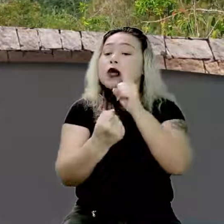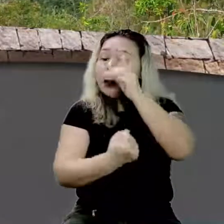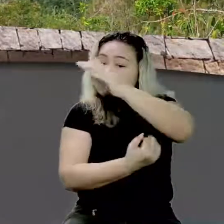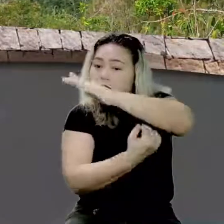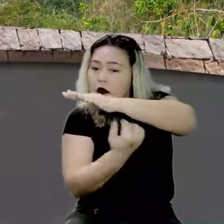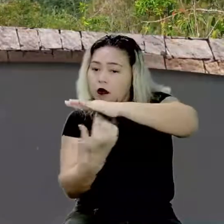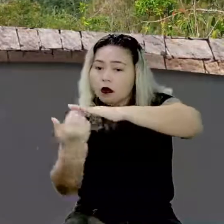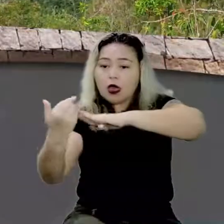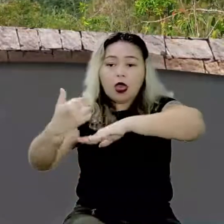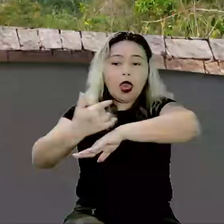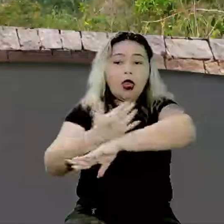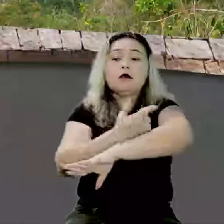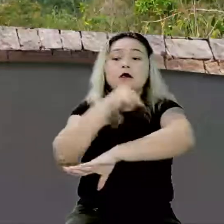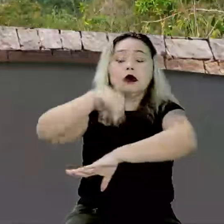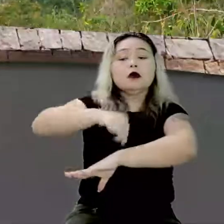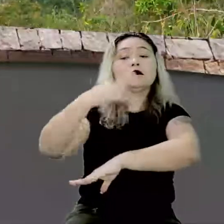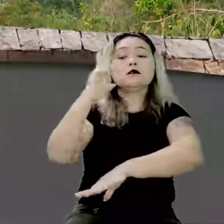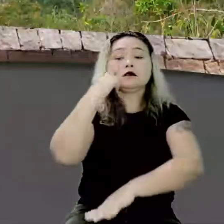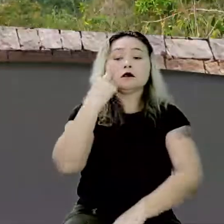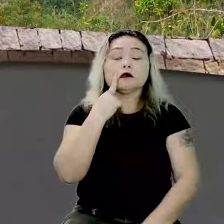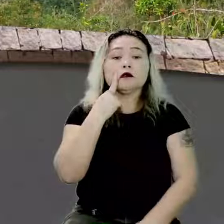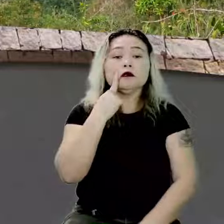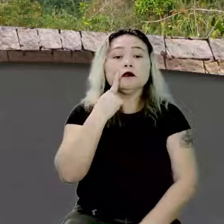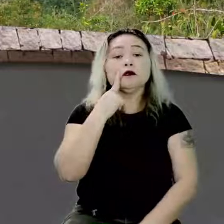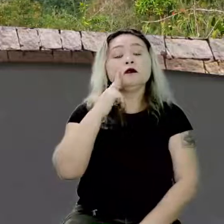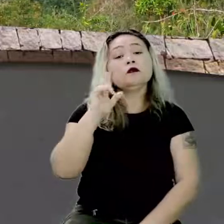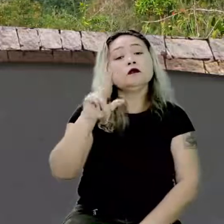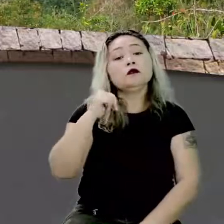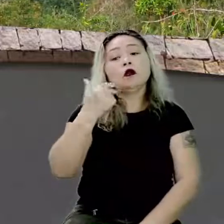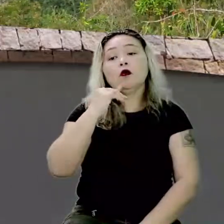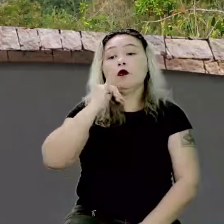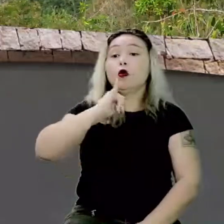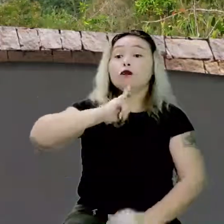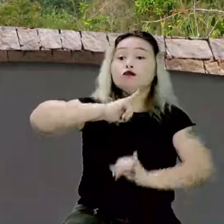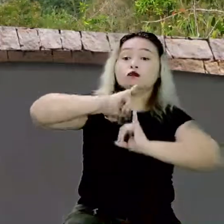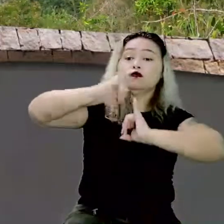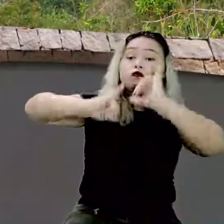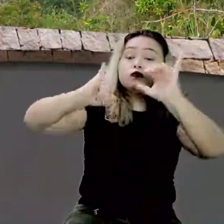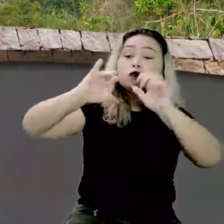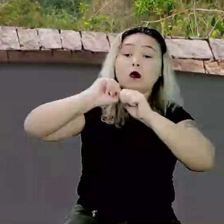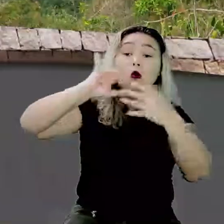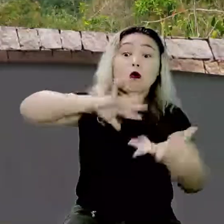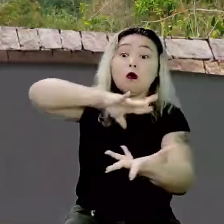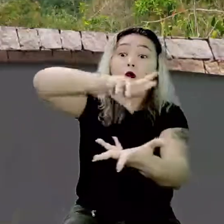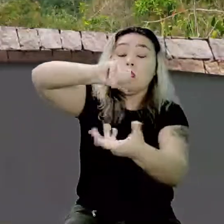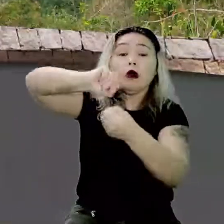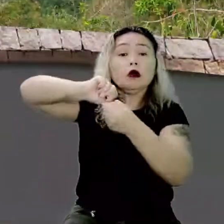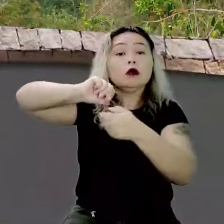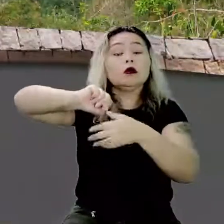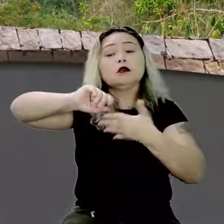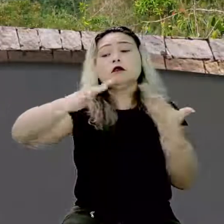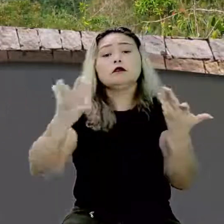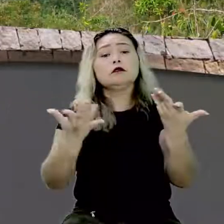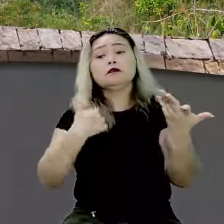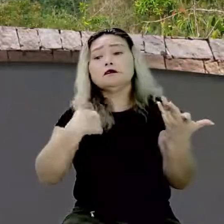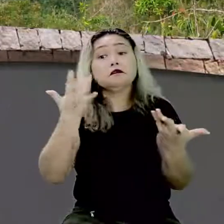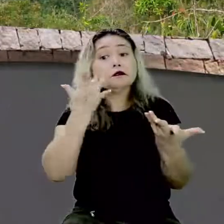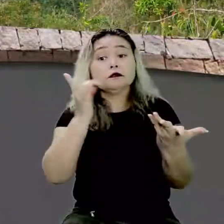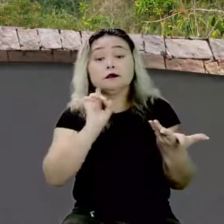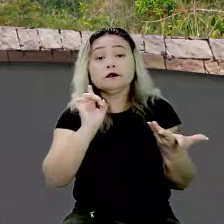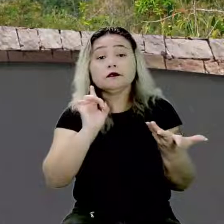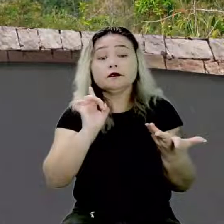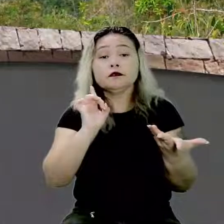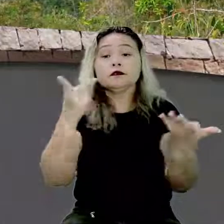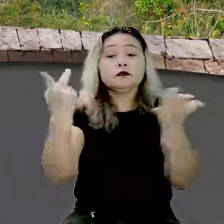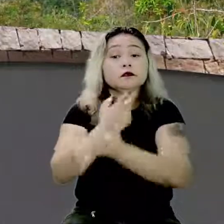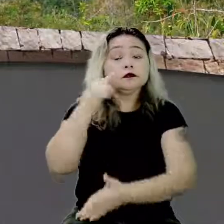ambiental aqui em Rondônia, que nós fomos notícia no mundo todo. Nossa, gente, vocês não têm noção